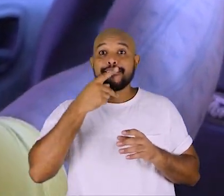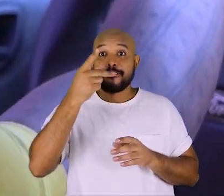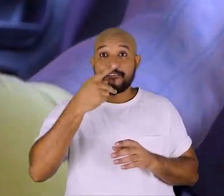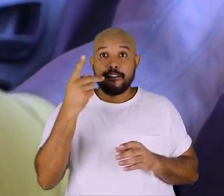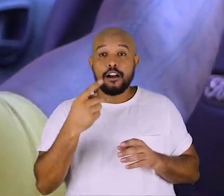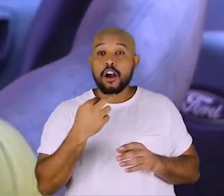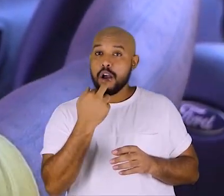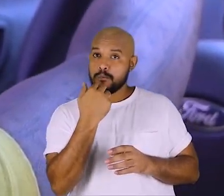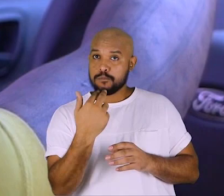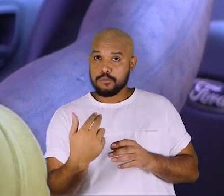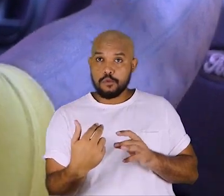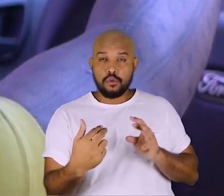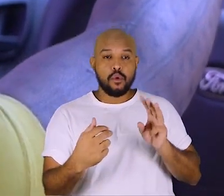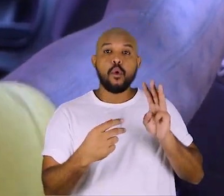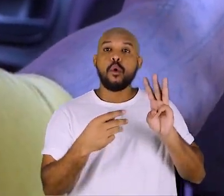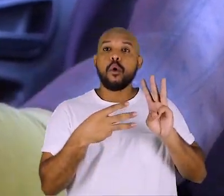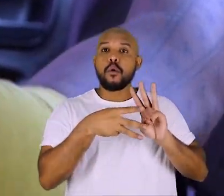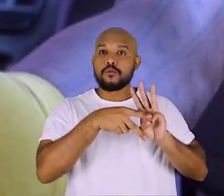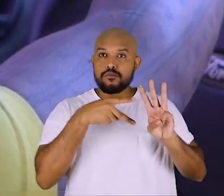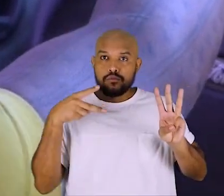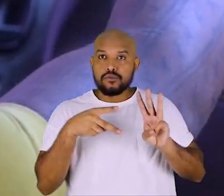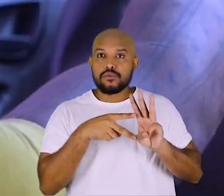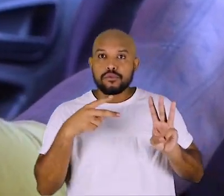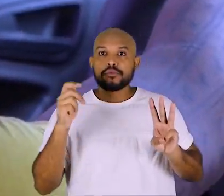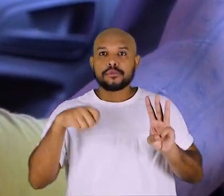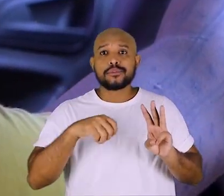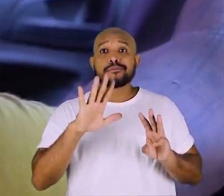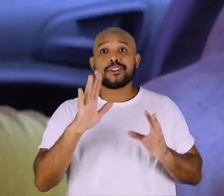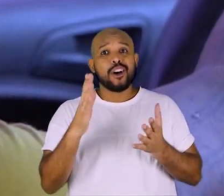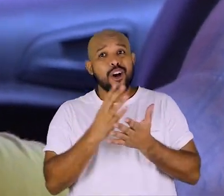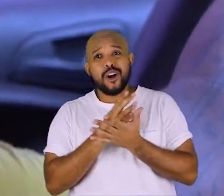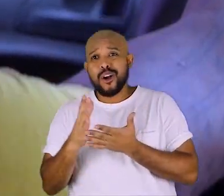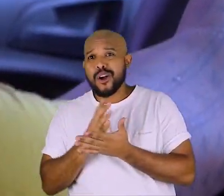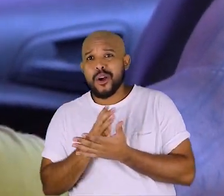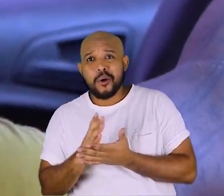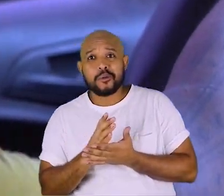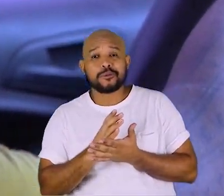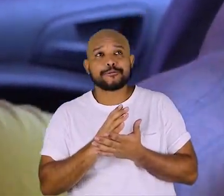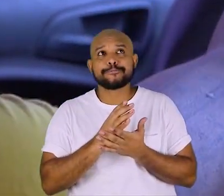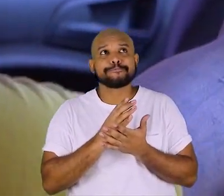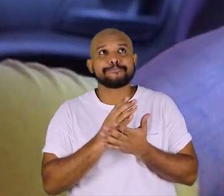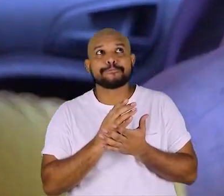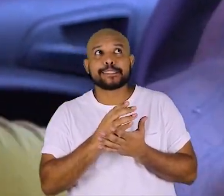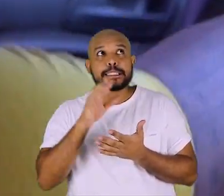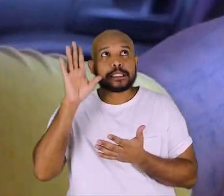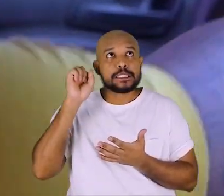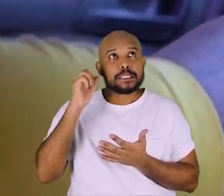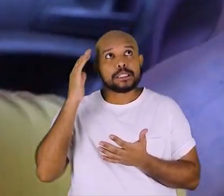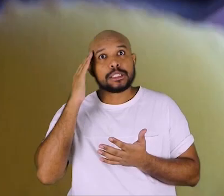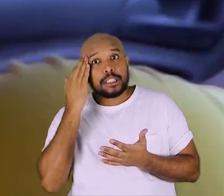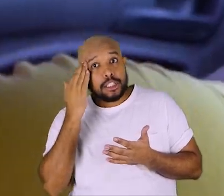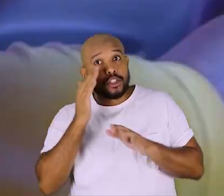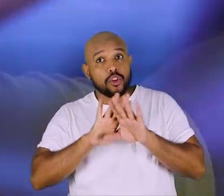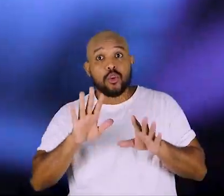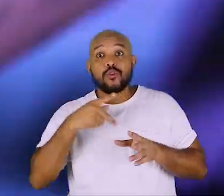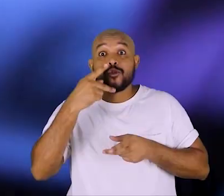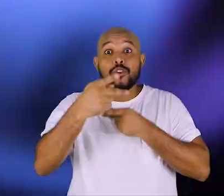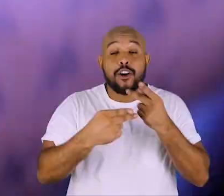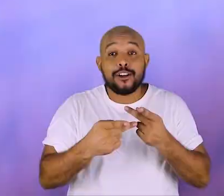né, e assim, muitos falam, né, não, poucos falam, né, e muitos entendem, né?